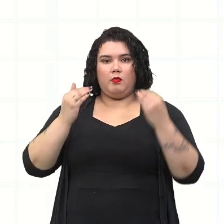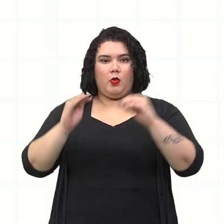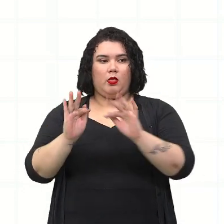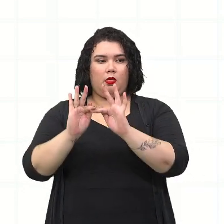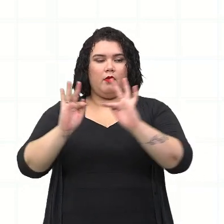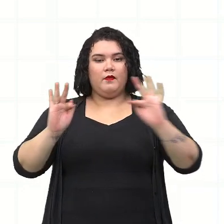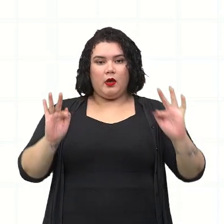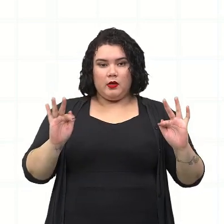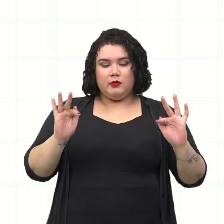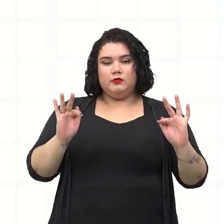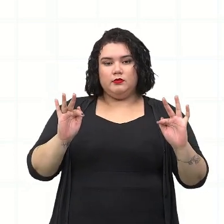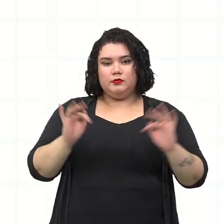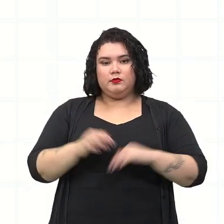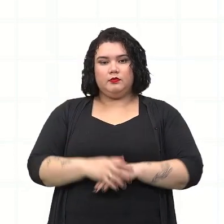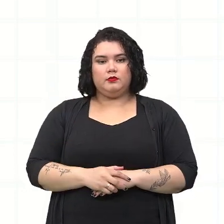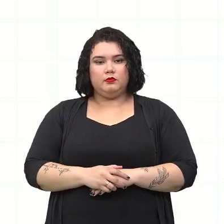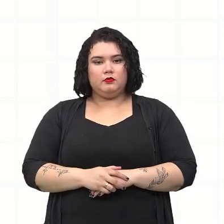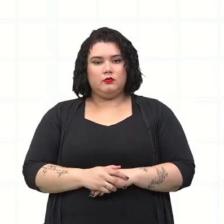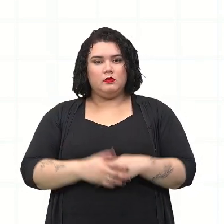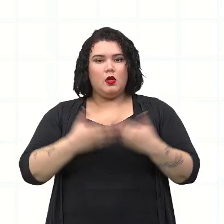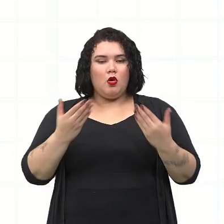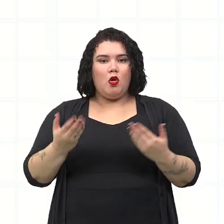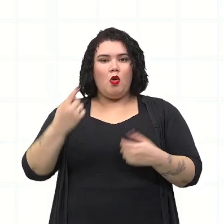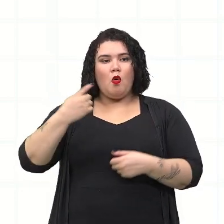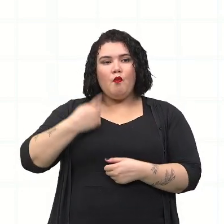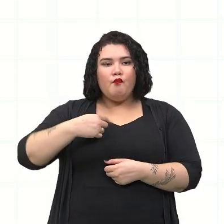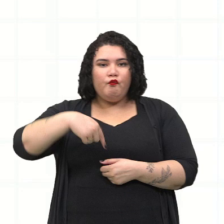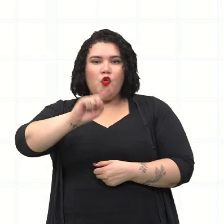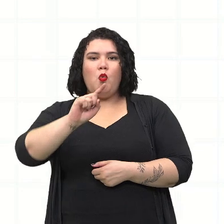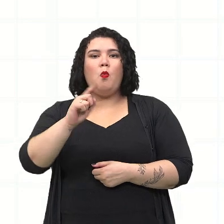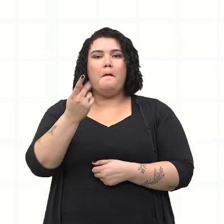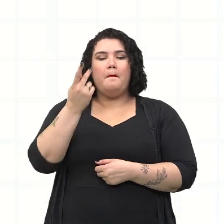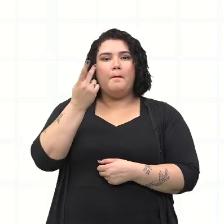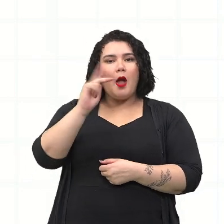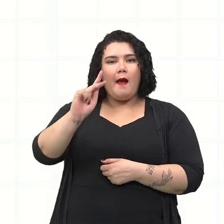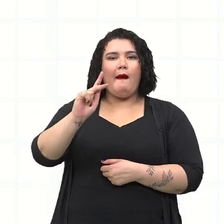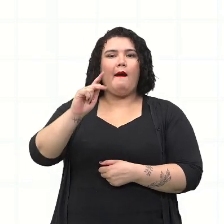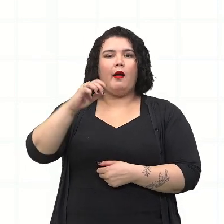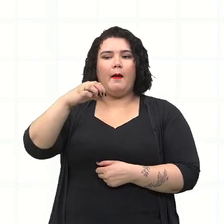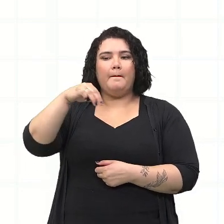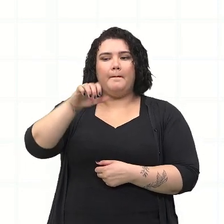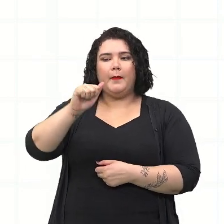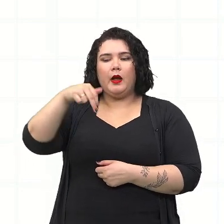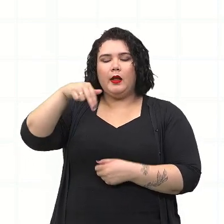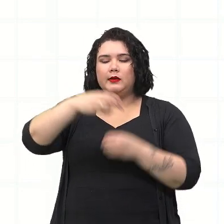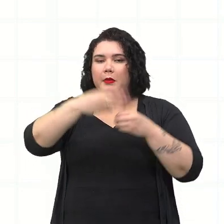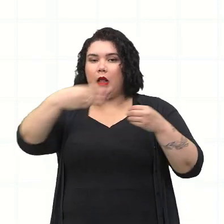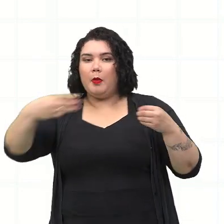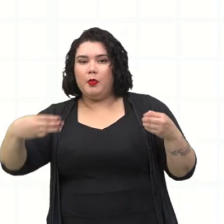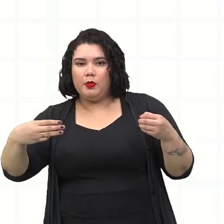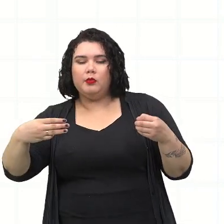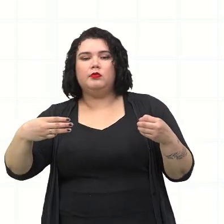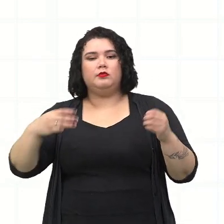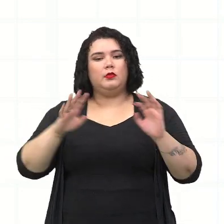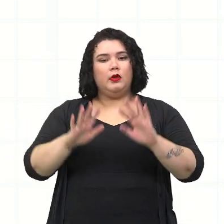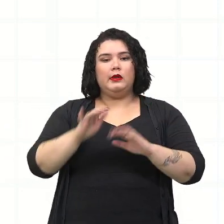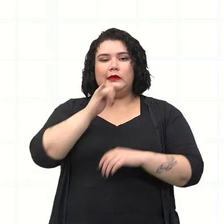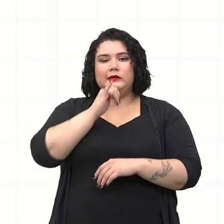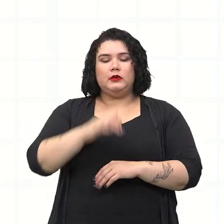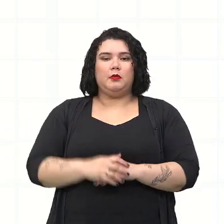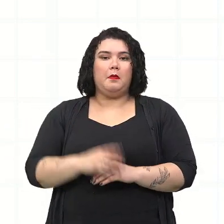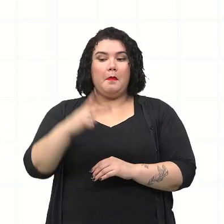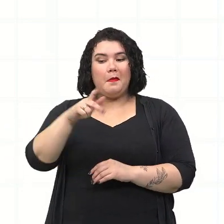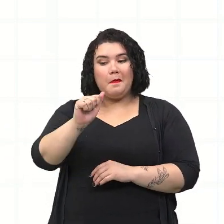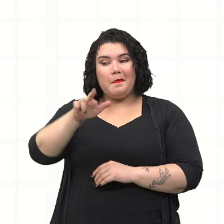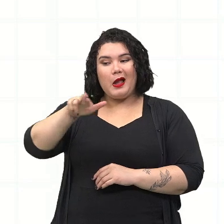interessante. Professor, por que eu vou para Manacapuru e não vou a Manacapuru? Tem uma diferença aí. Você vai a algum lugar quando